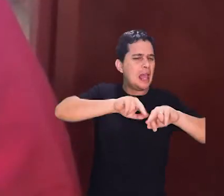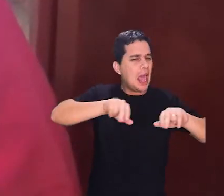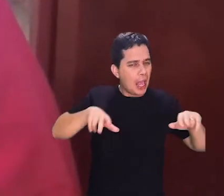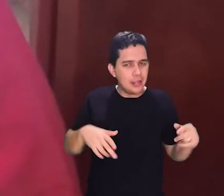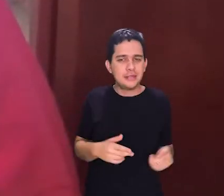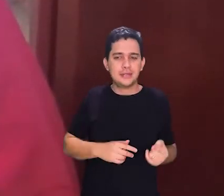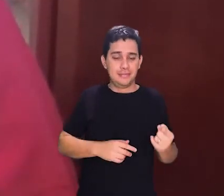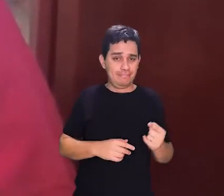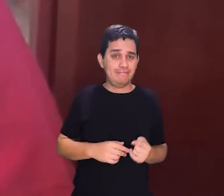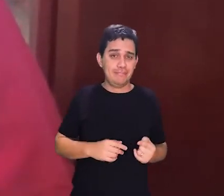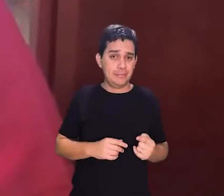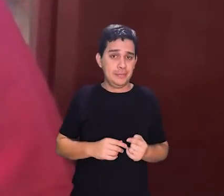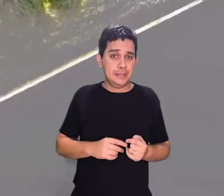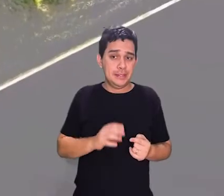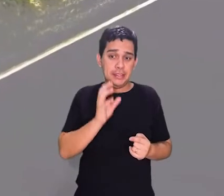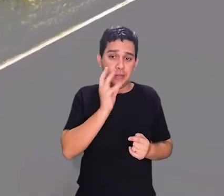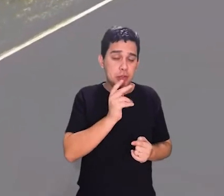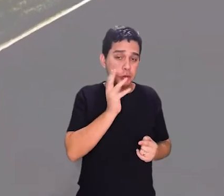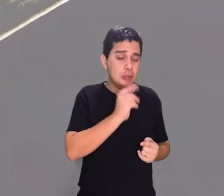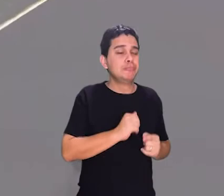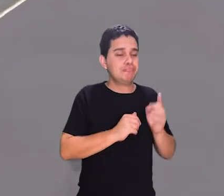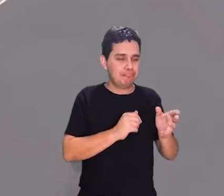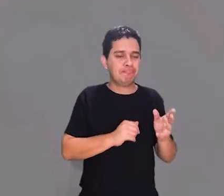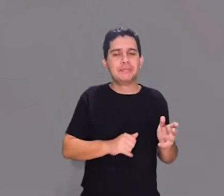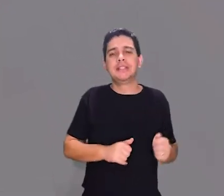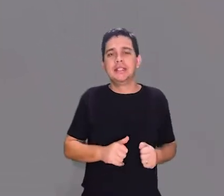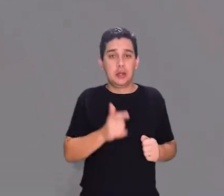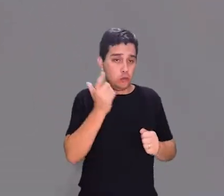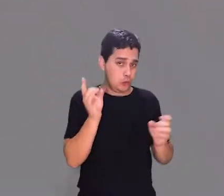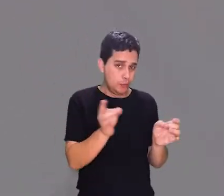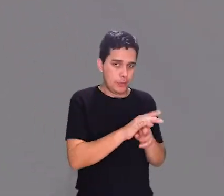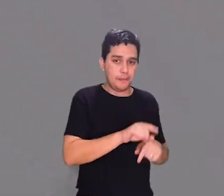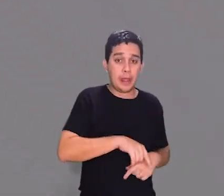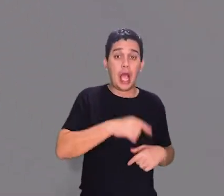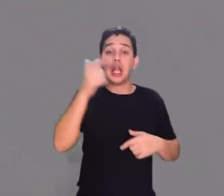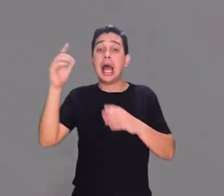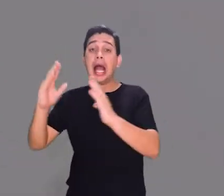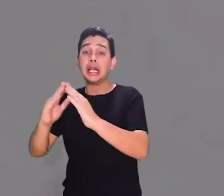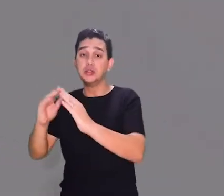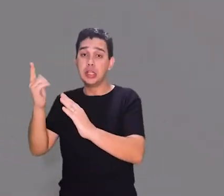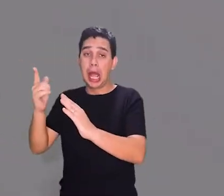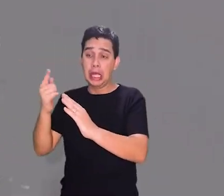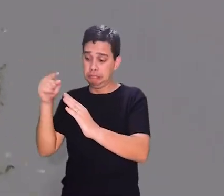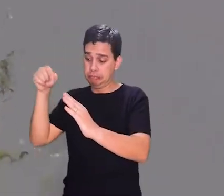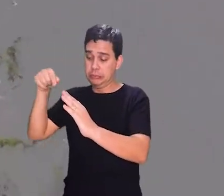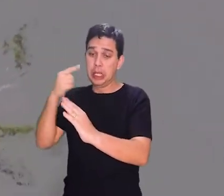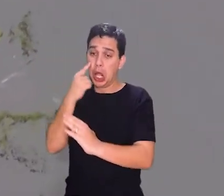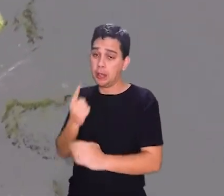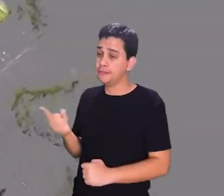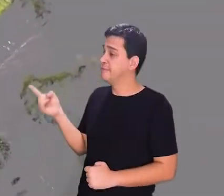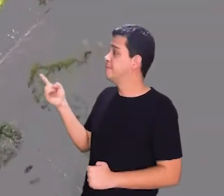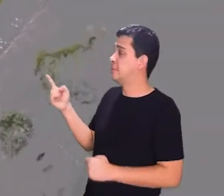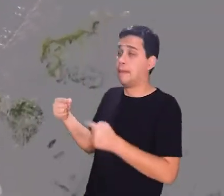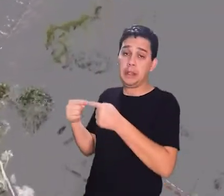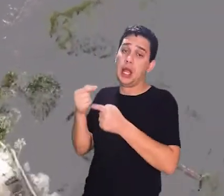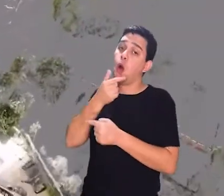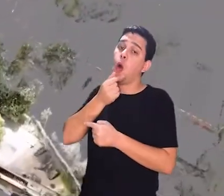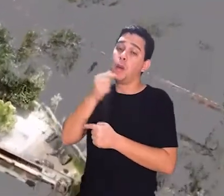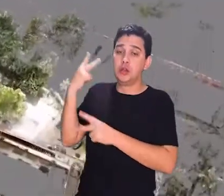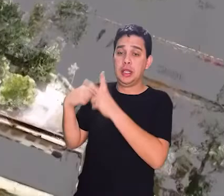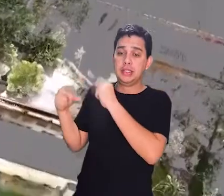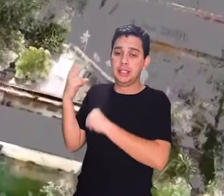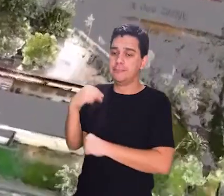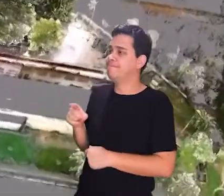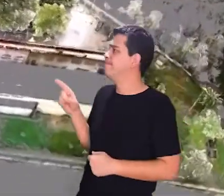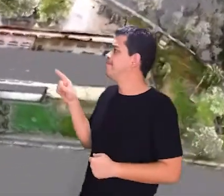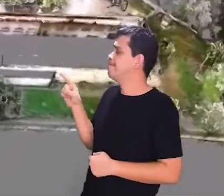Já a unidade masculina, que é muito, muito maior, a JLA é uma unidade muito grande, tem um espaço externo enorme, necessitou de 11 dias